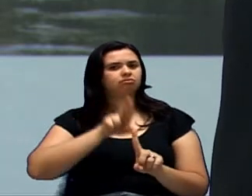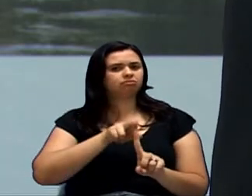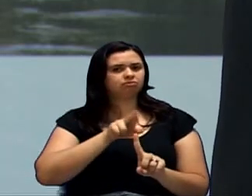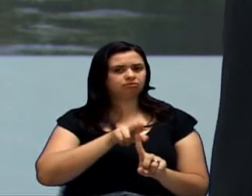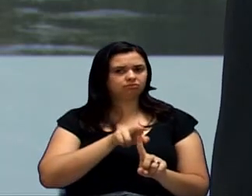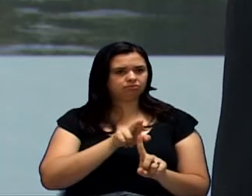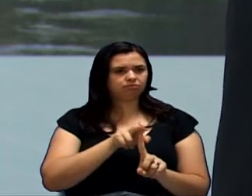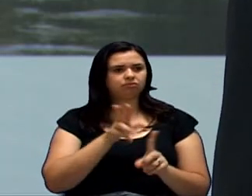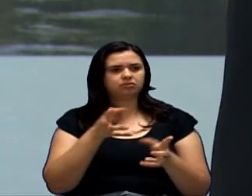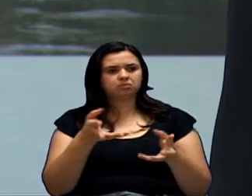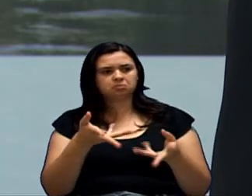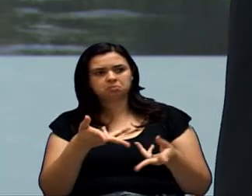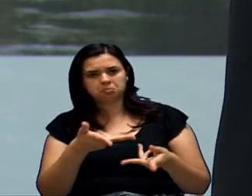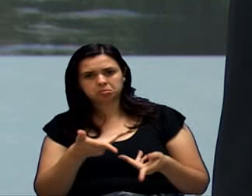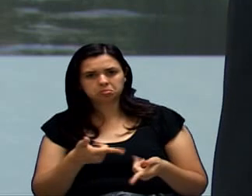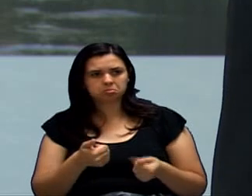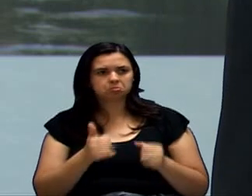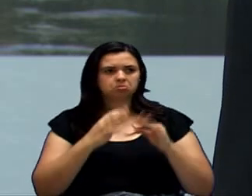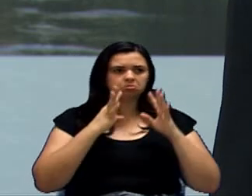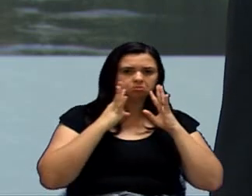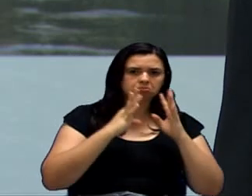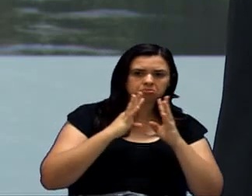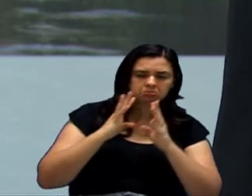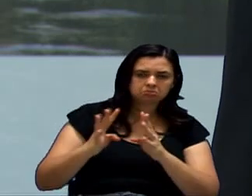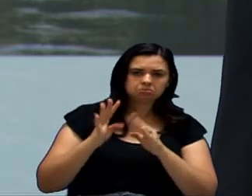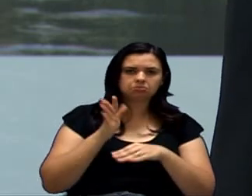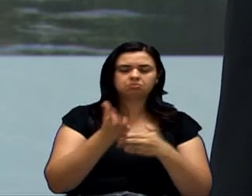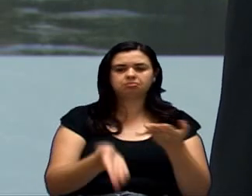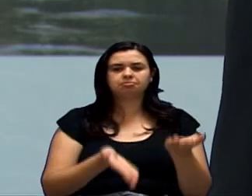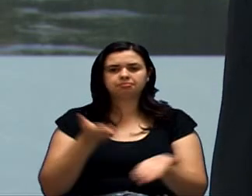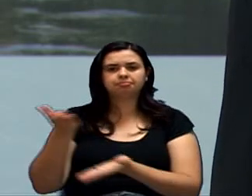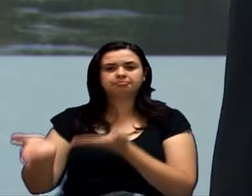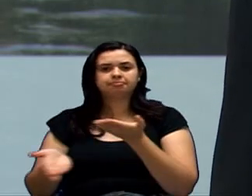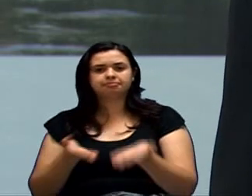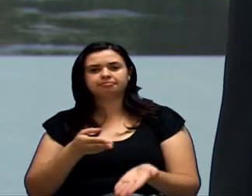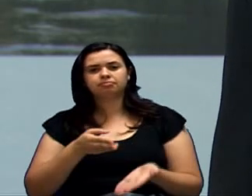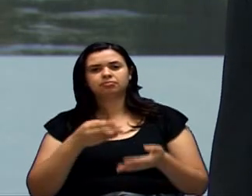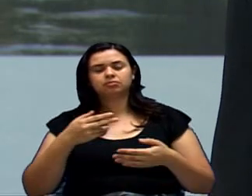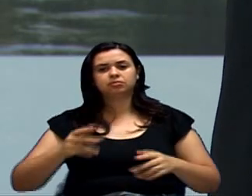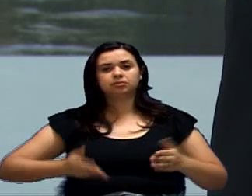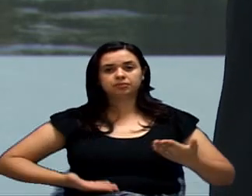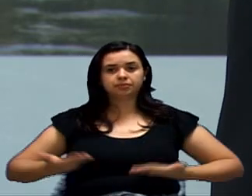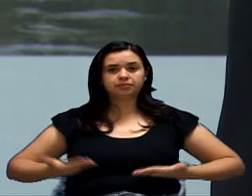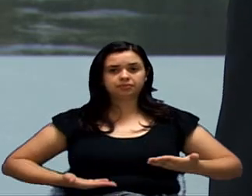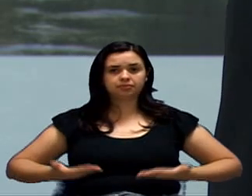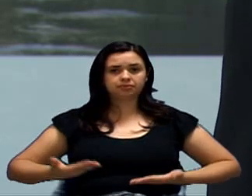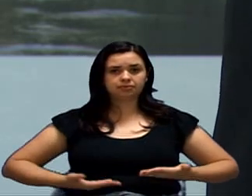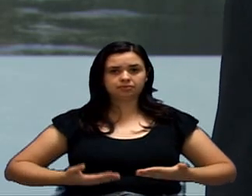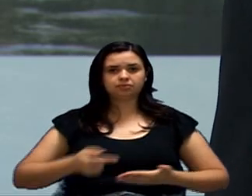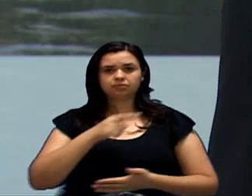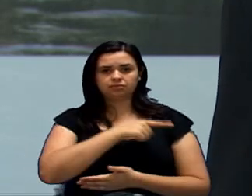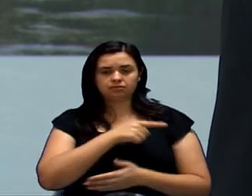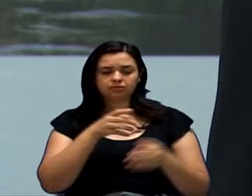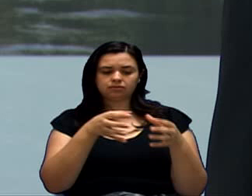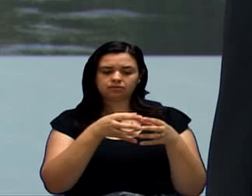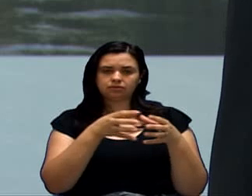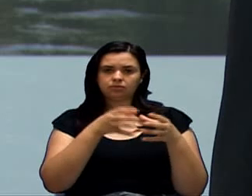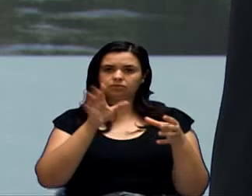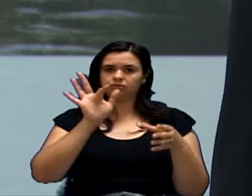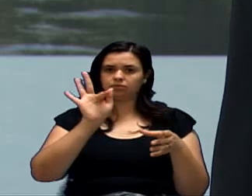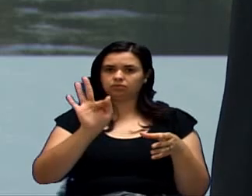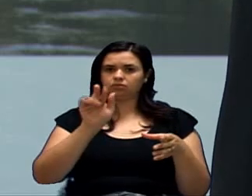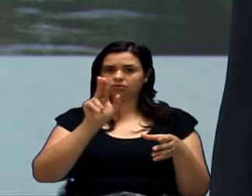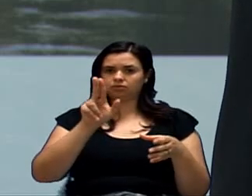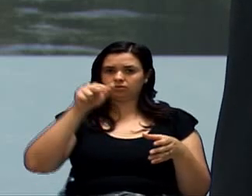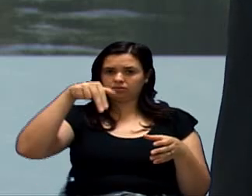de qualidade na atenção aos servidores do nosso município. Estou falando da Funcev. Eu